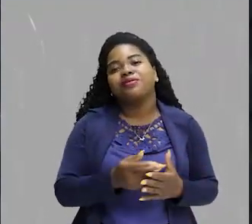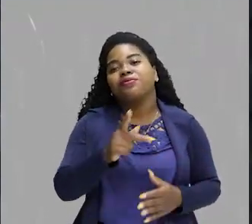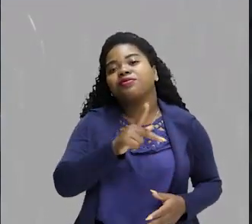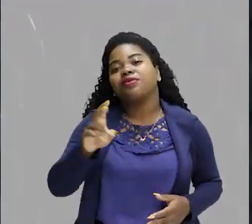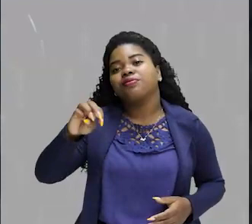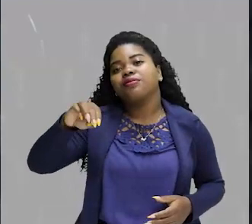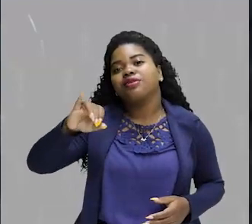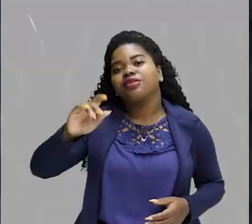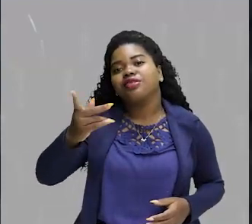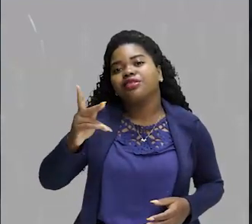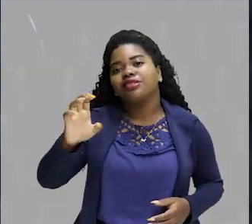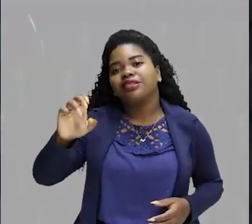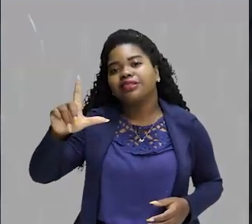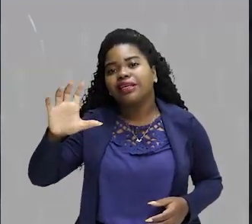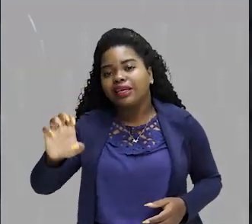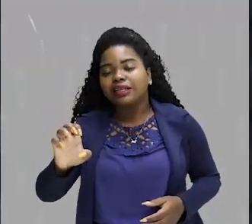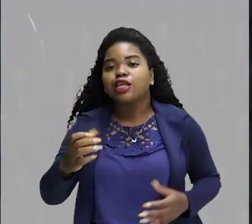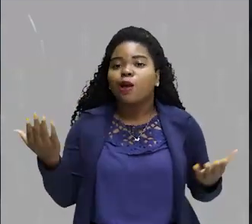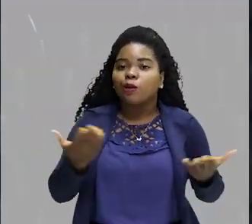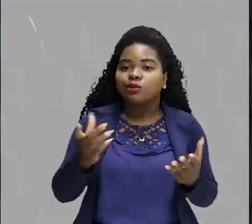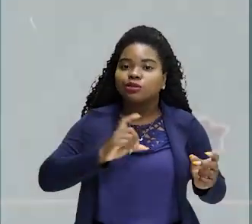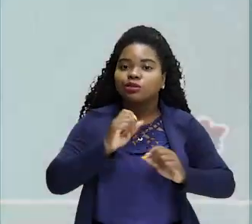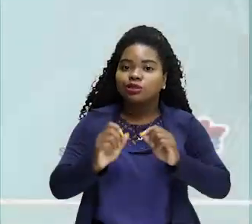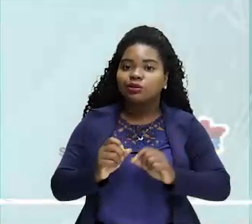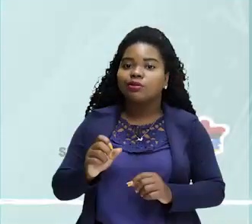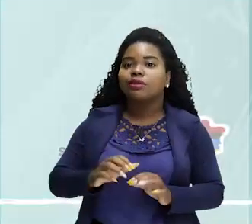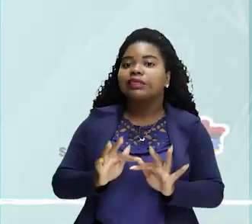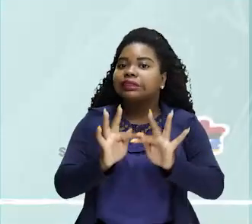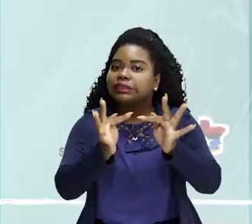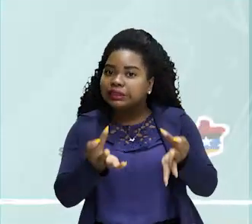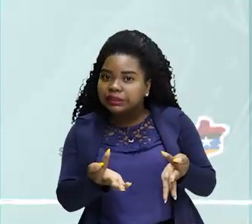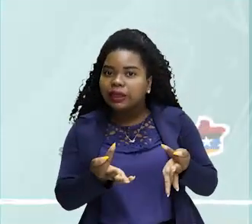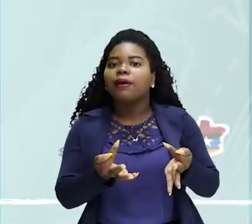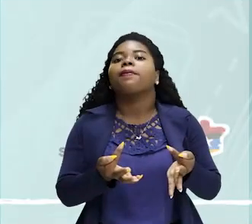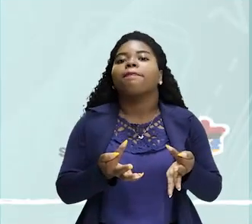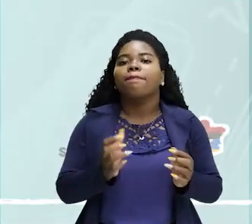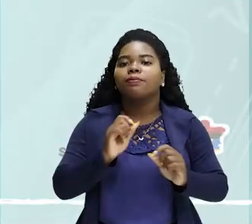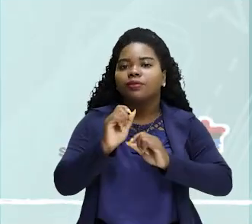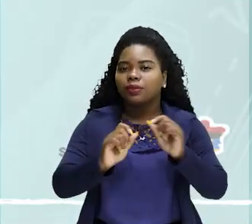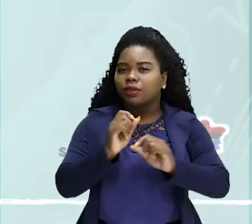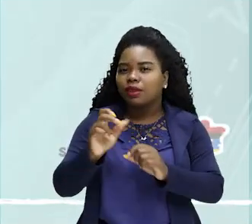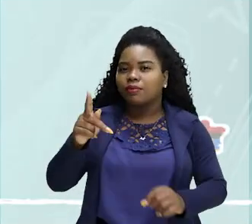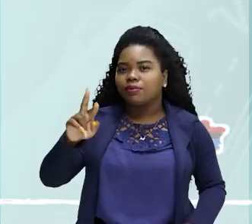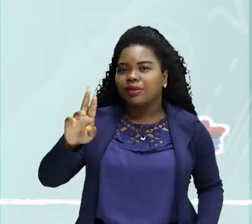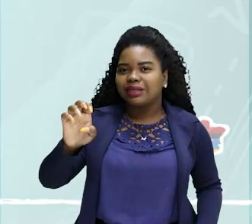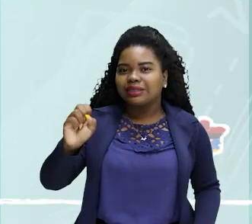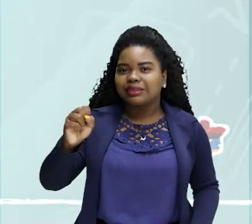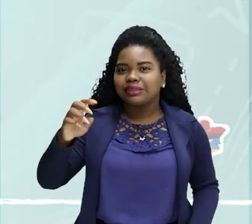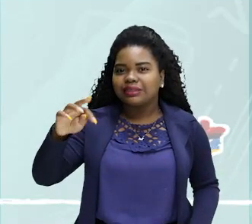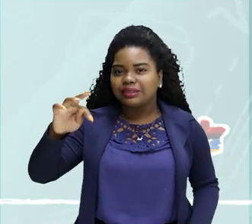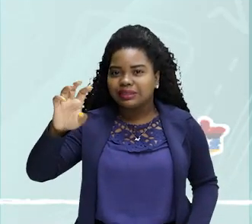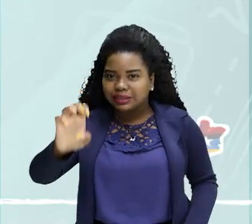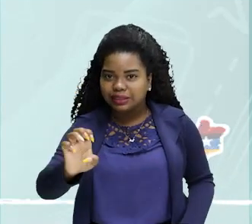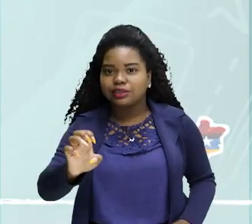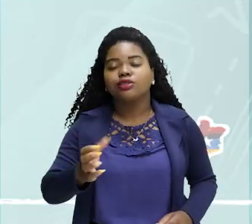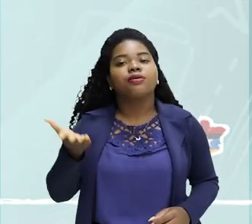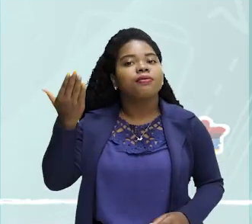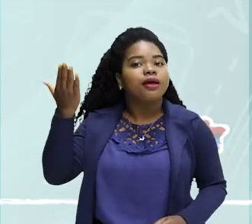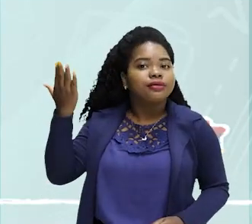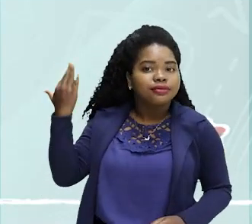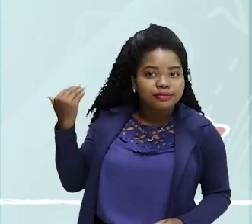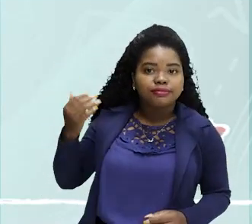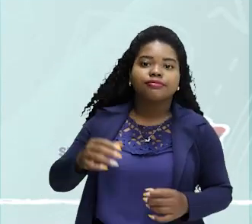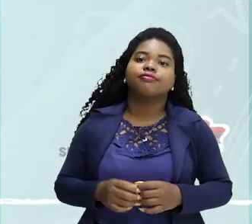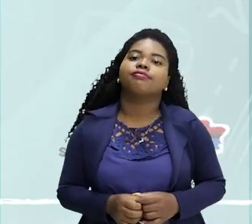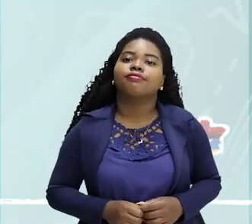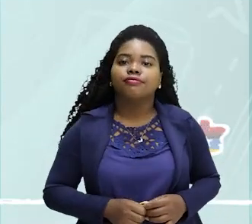Michelle. Hoje nós vamos falar de Simple Past, Interrogative and Negative Forms. Vamos falar do passado simples com o